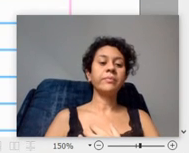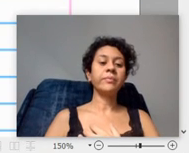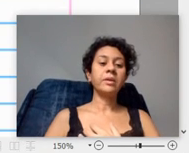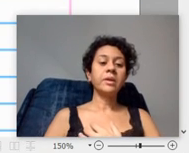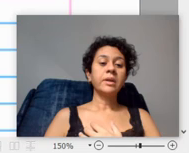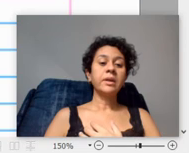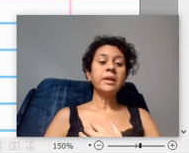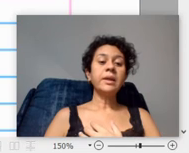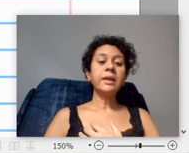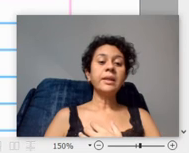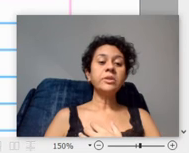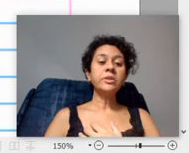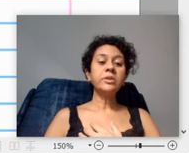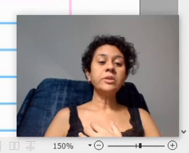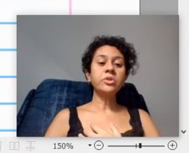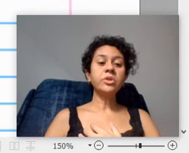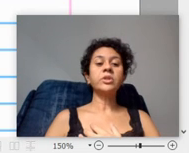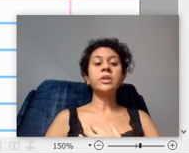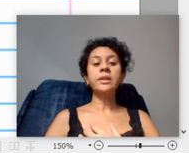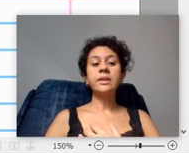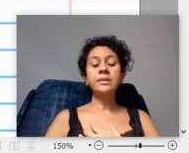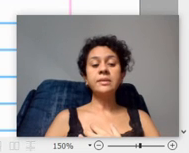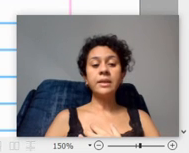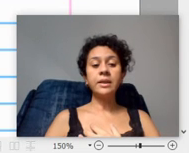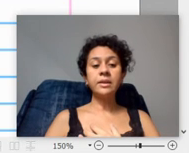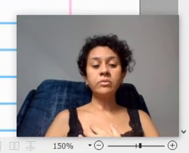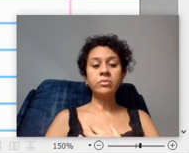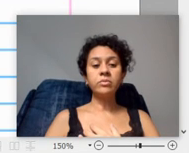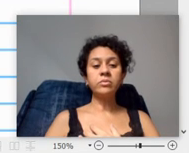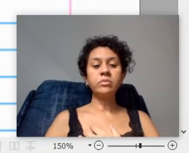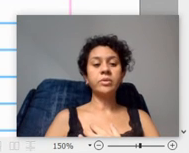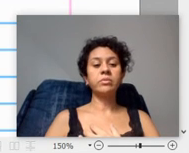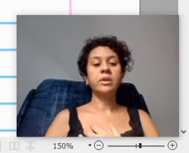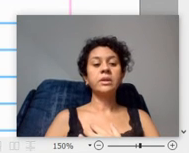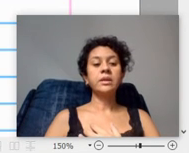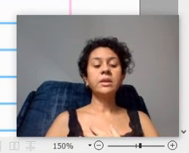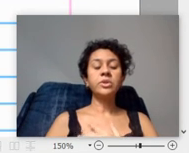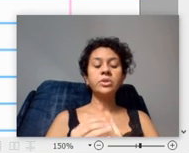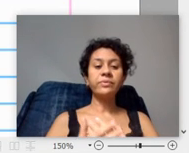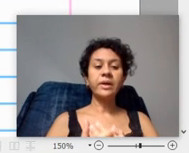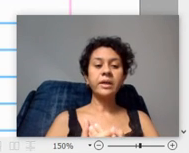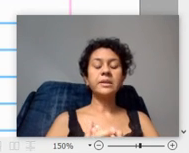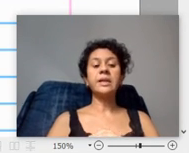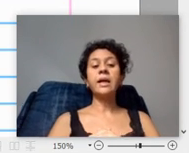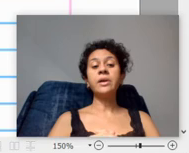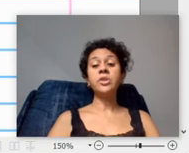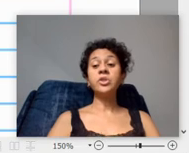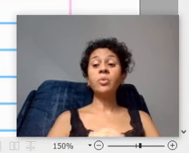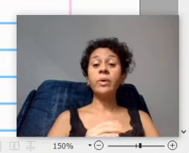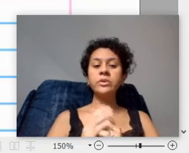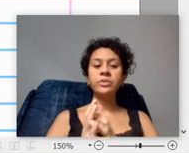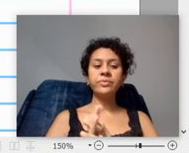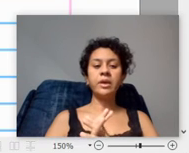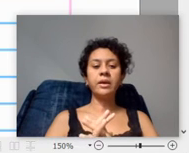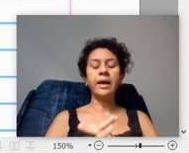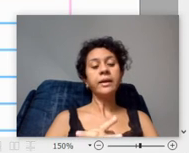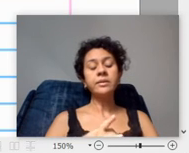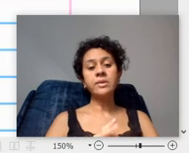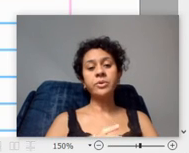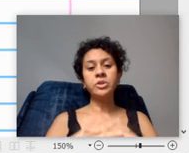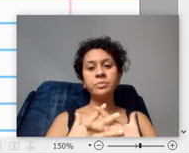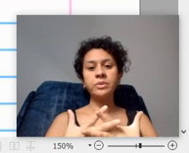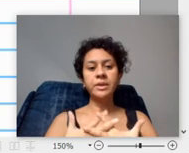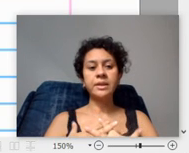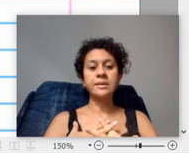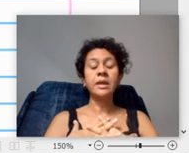E além disso, gente, além da escrita do número, o que que a gente faz? Ah, a gente quantifica. Ah,